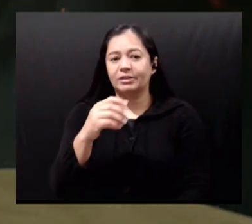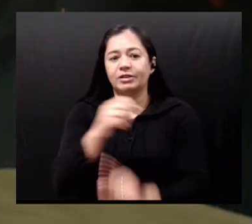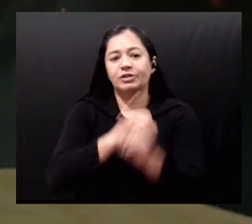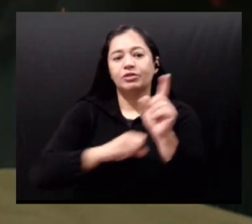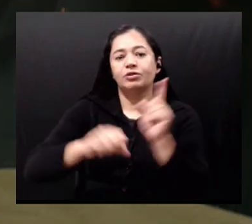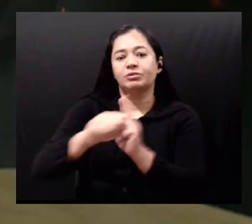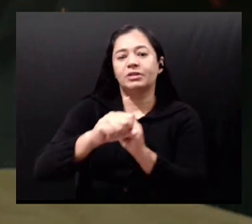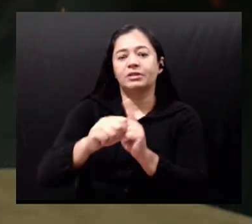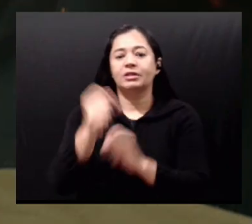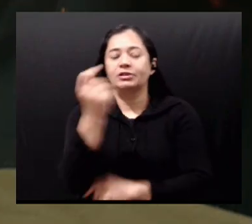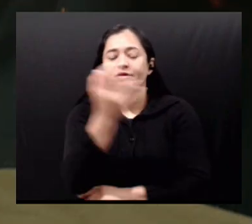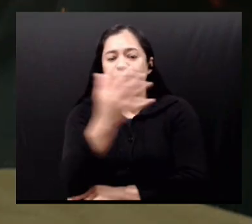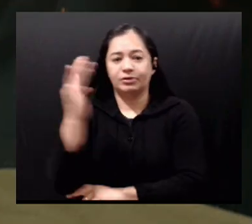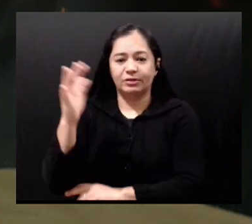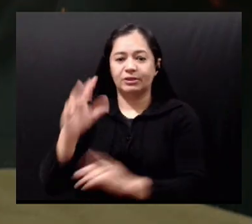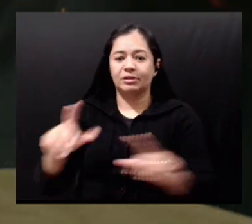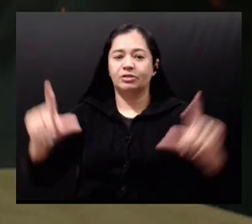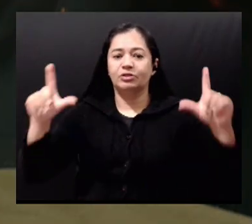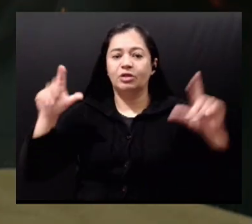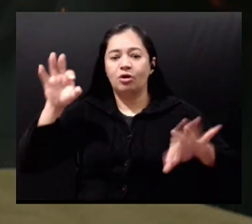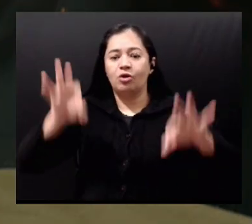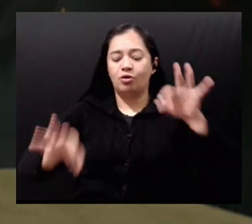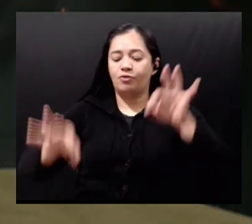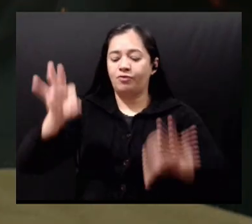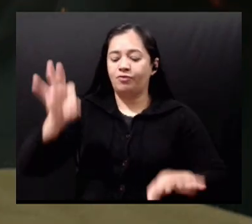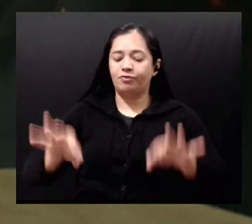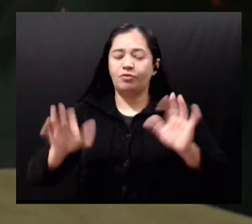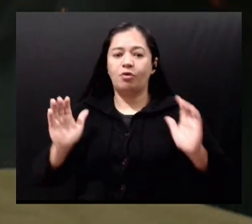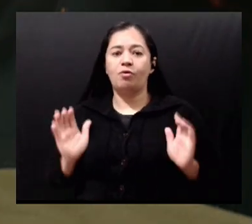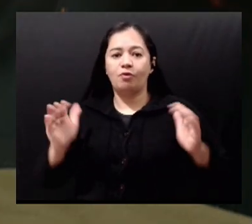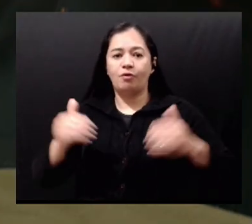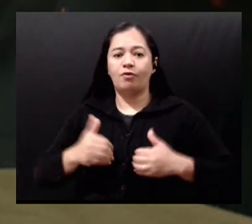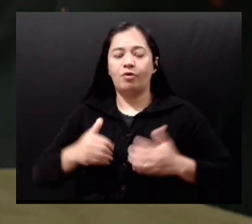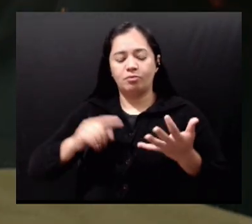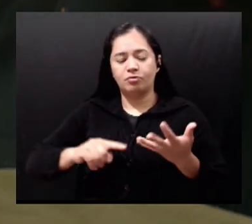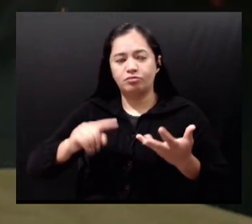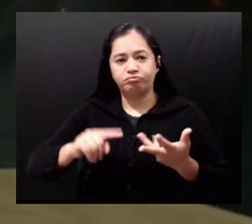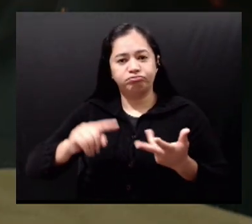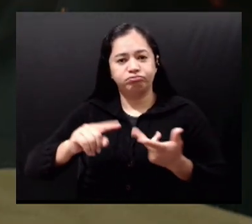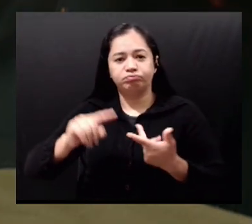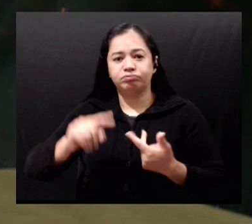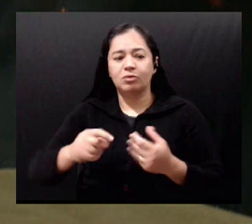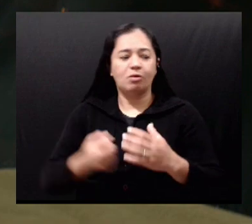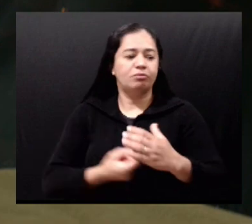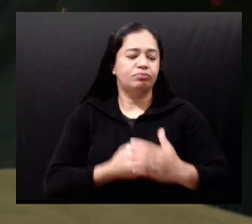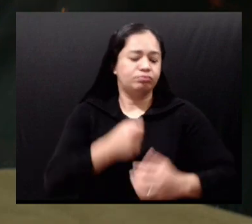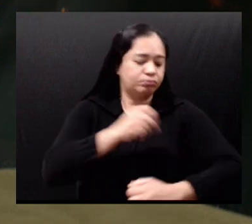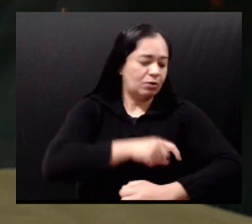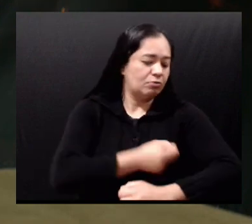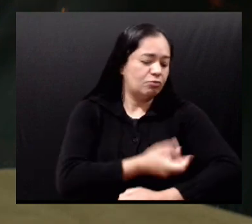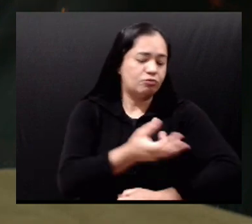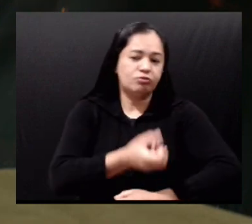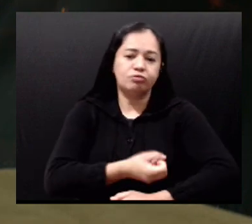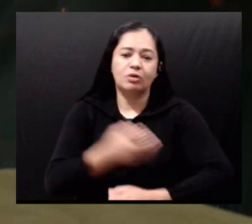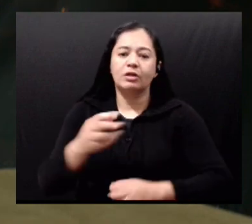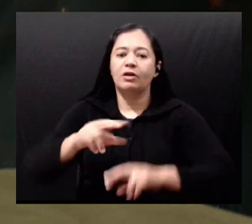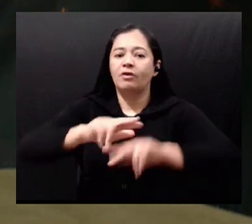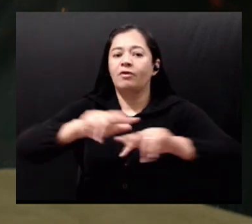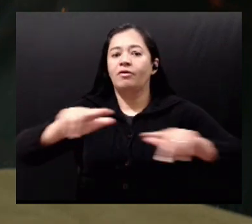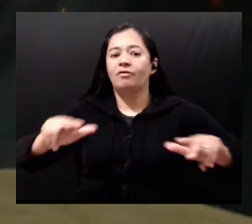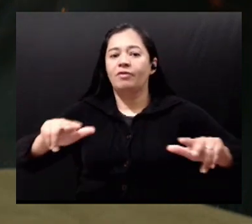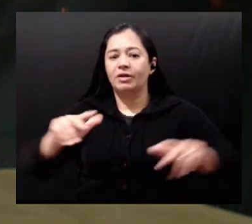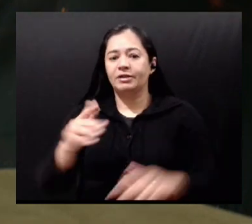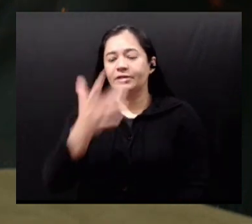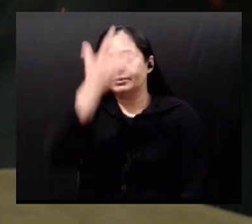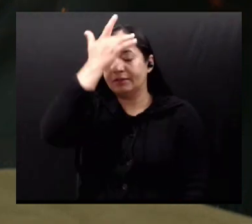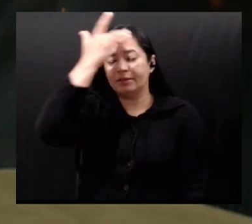estão oficinas, fóruns, batalhas de rima, plantios, eventos culturais e ações de saúde mental. O